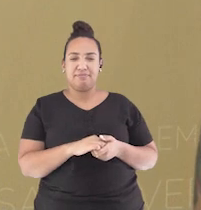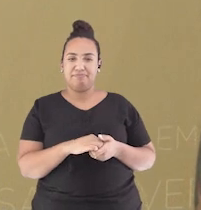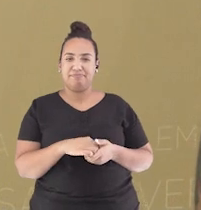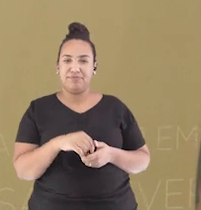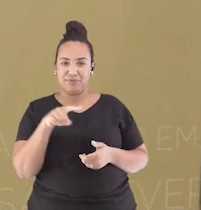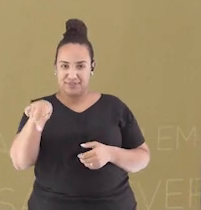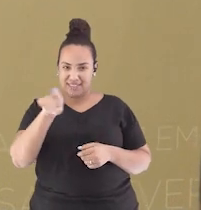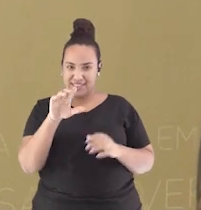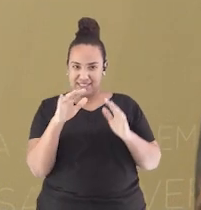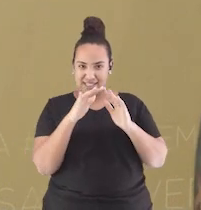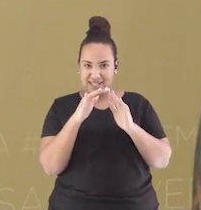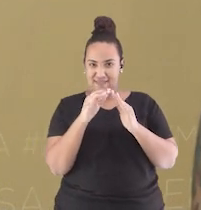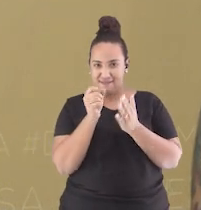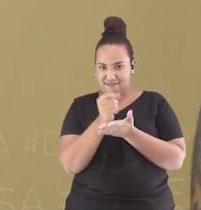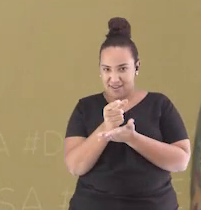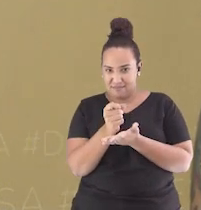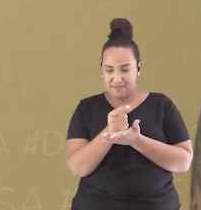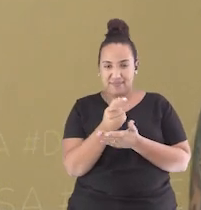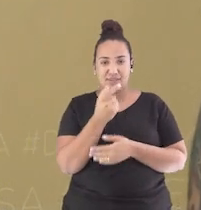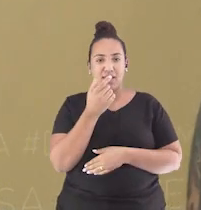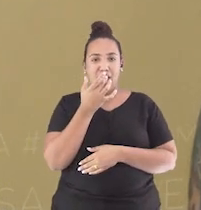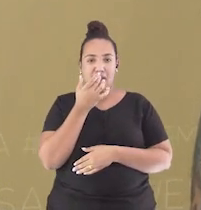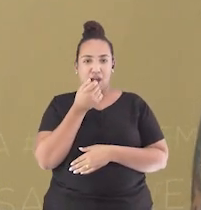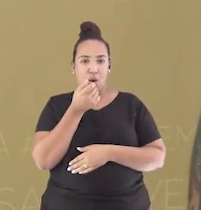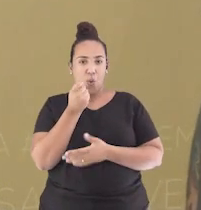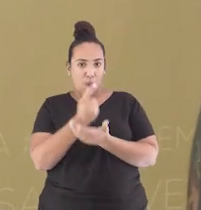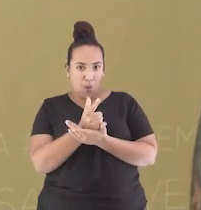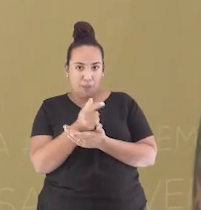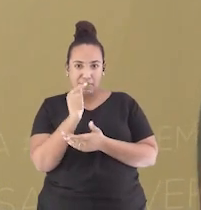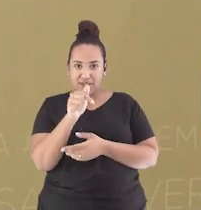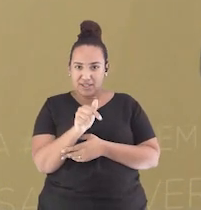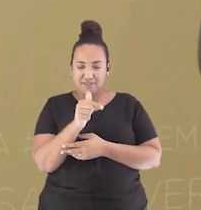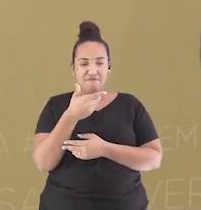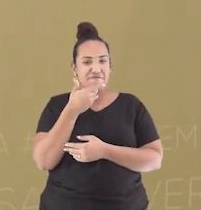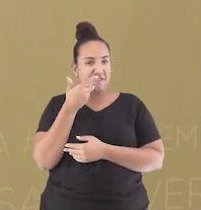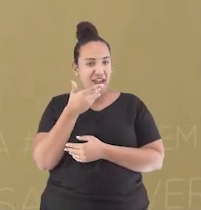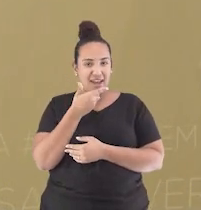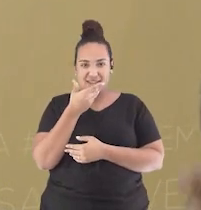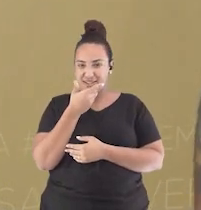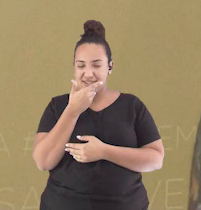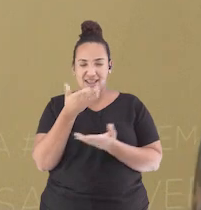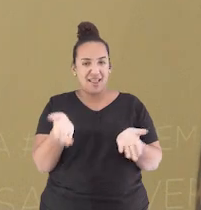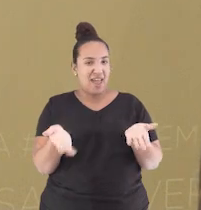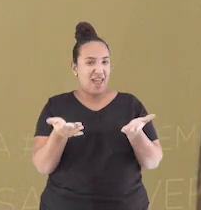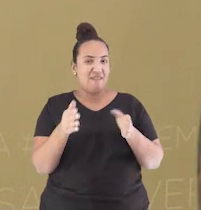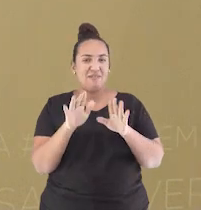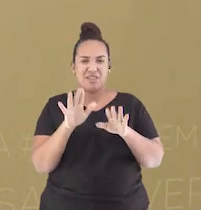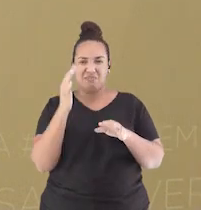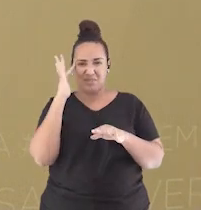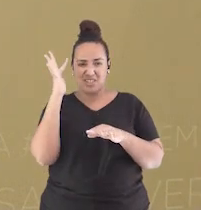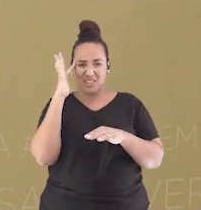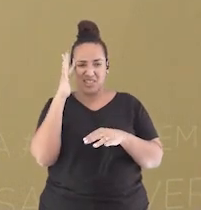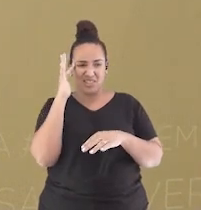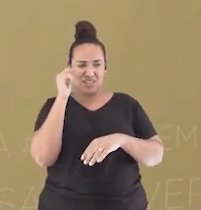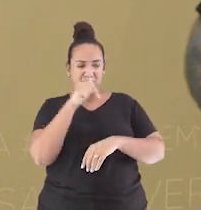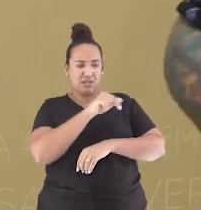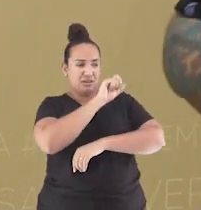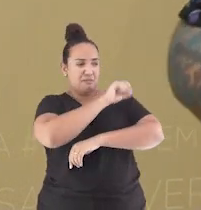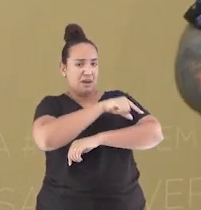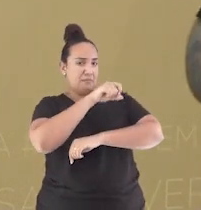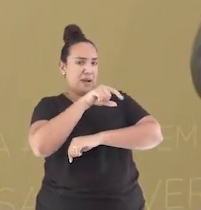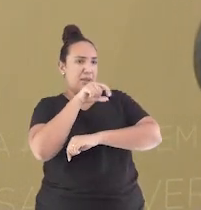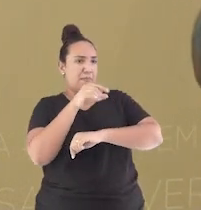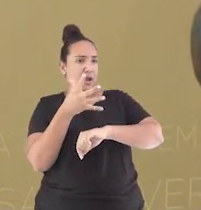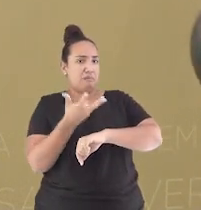ainda carregando peso. Uma caixinha de algodão que a gente compra na farmácia não pesa quase nada, mas imagina pés e